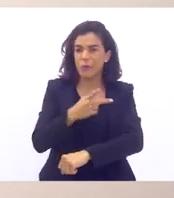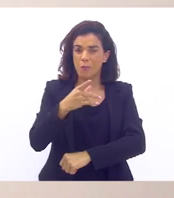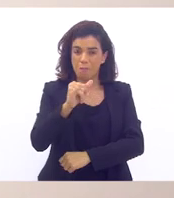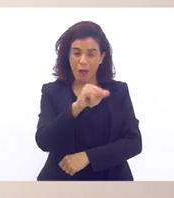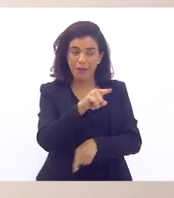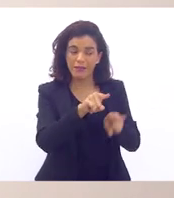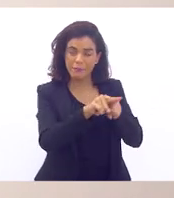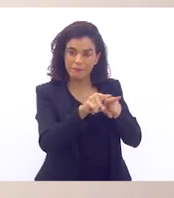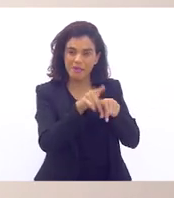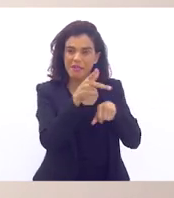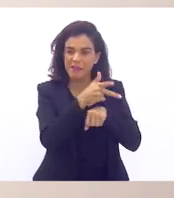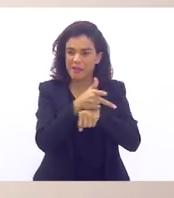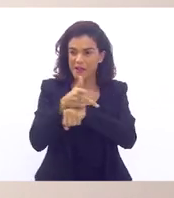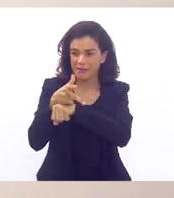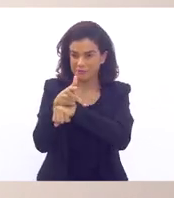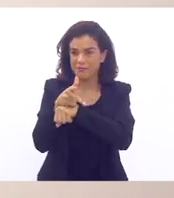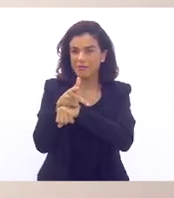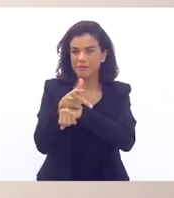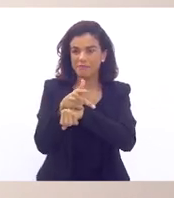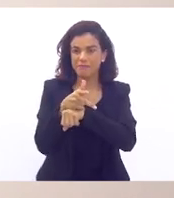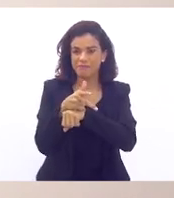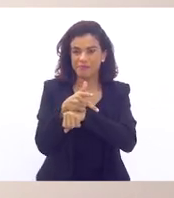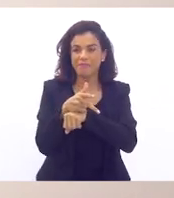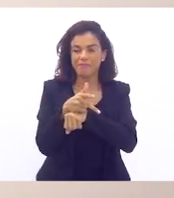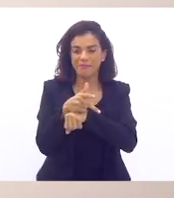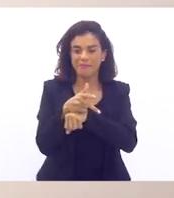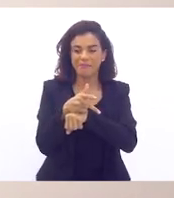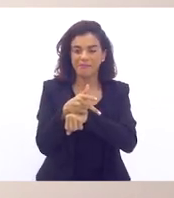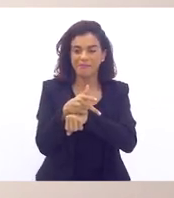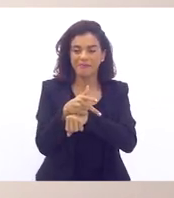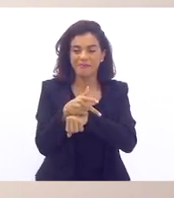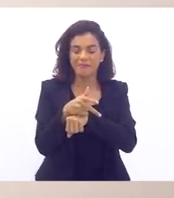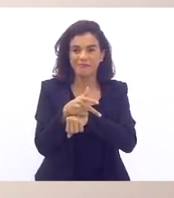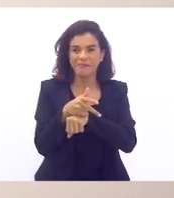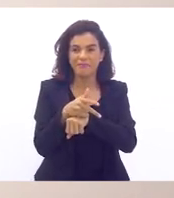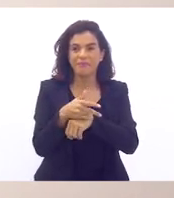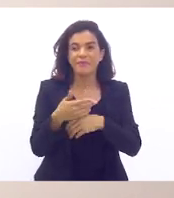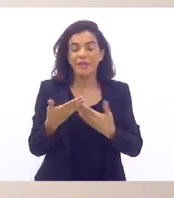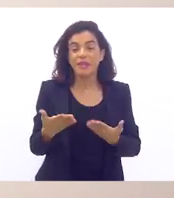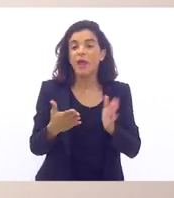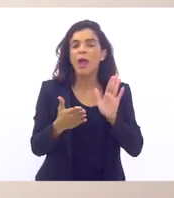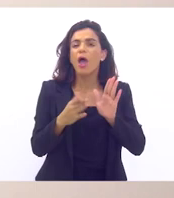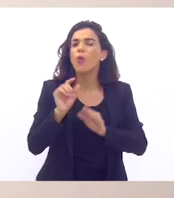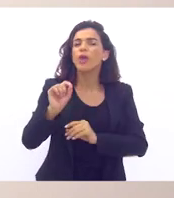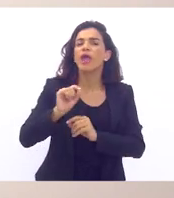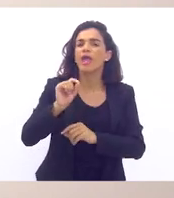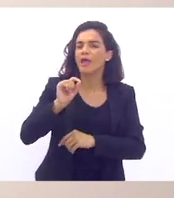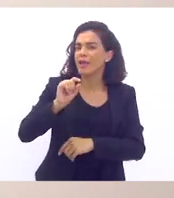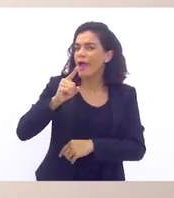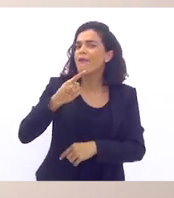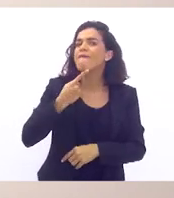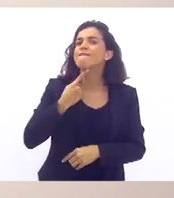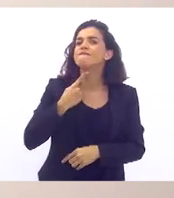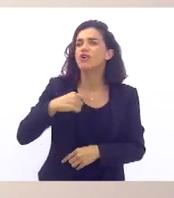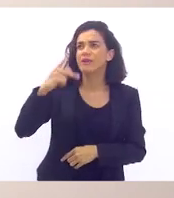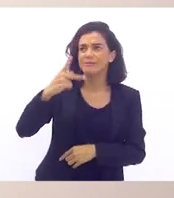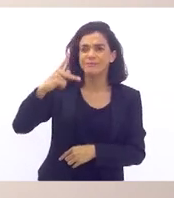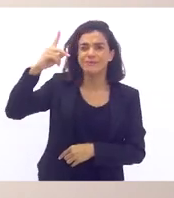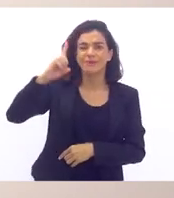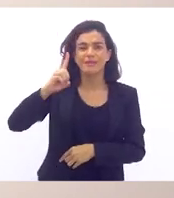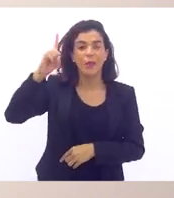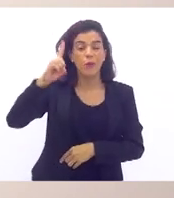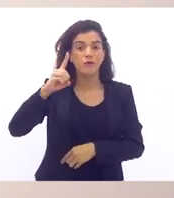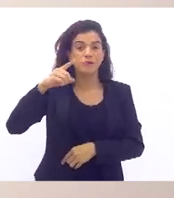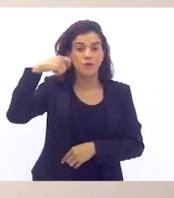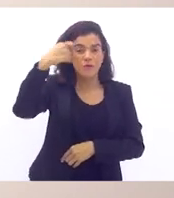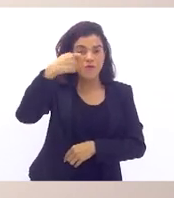gravou e tudo na vida tem um propósito e o propósito de Deus nisso tudo foi viralizar o